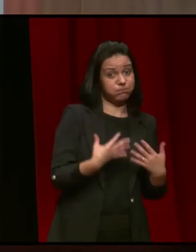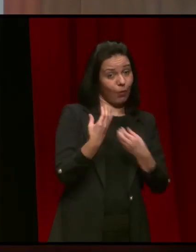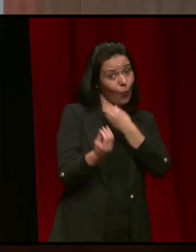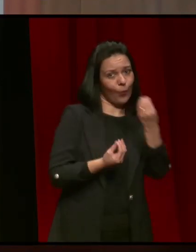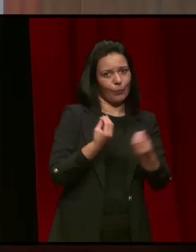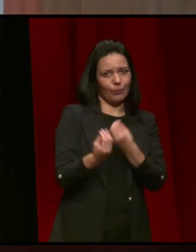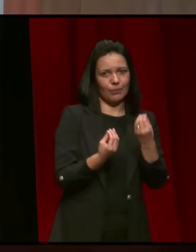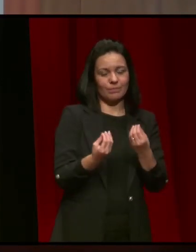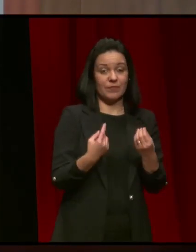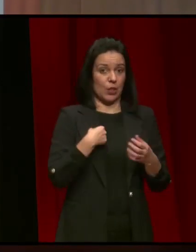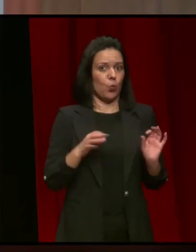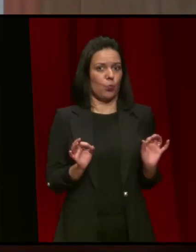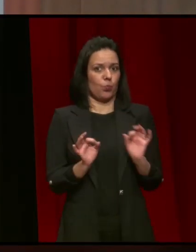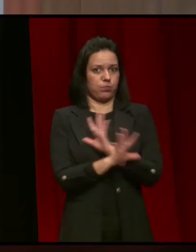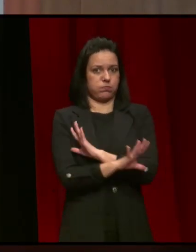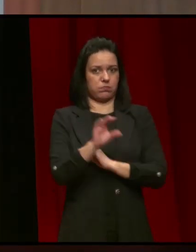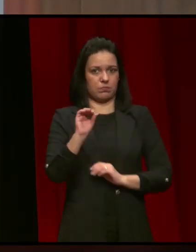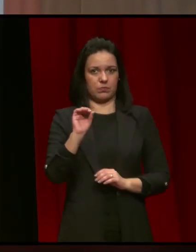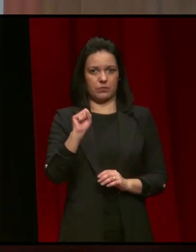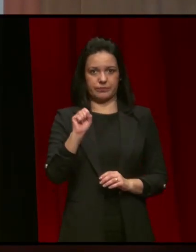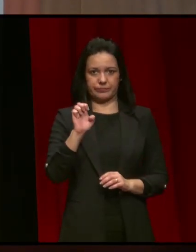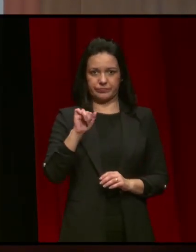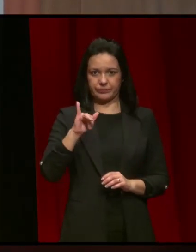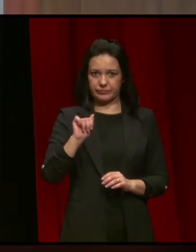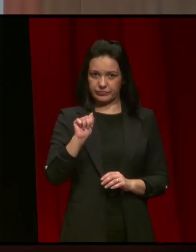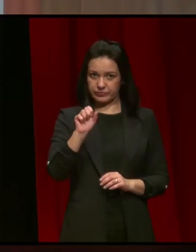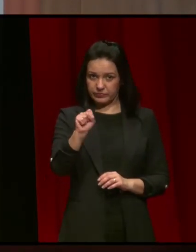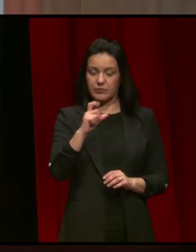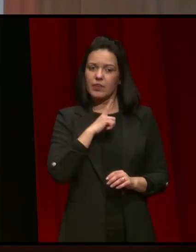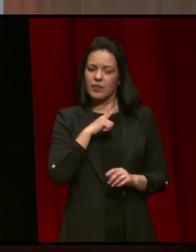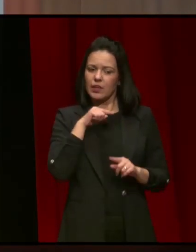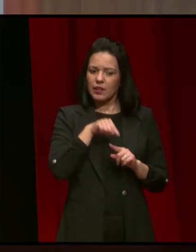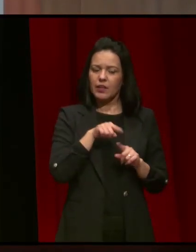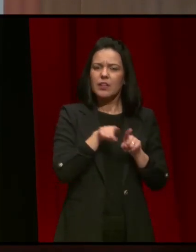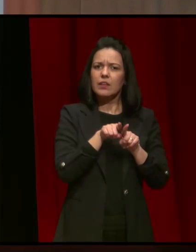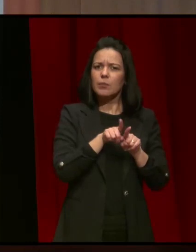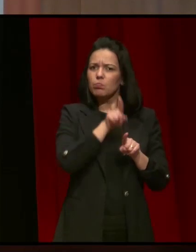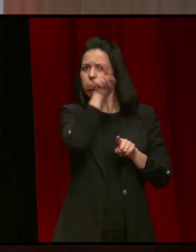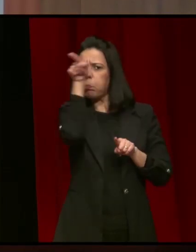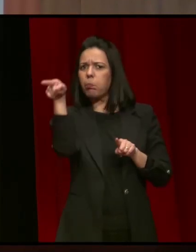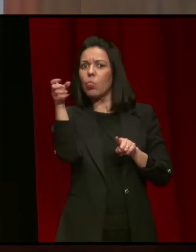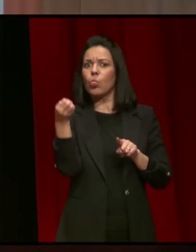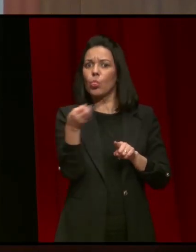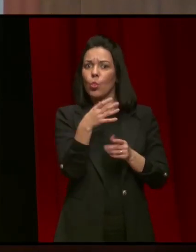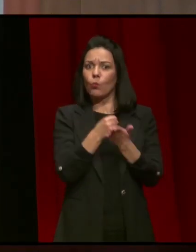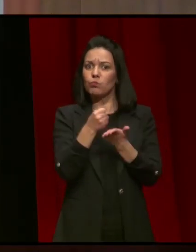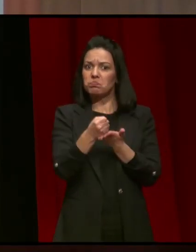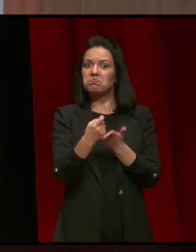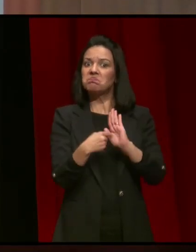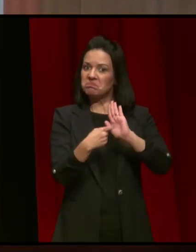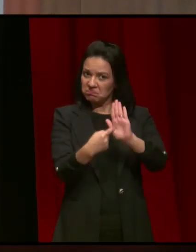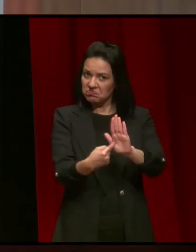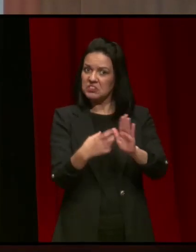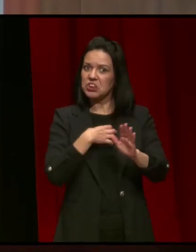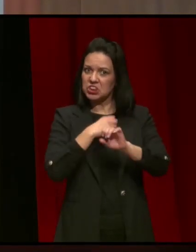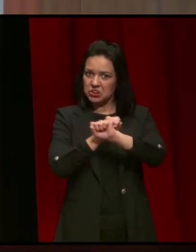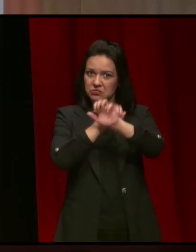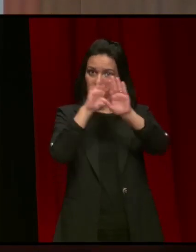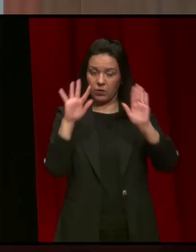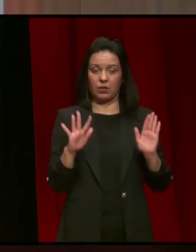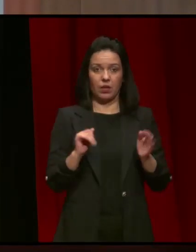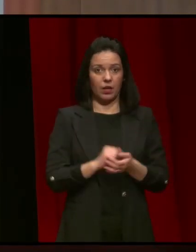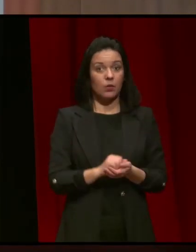porque Oséias, ele traz algumas lembranças assim, do Novo Testamento muito claras, né? Mas então esse é meu ponto, gente, se vocês